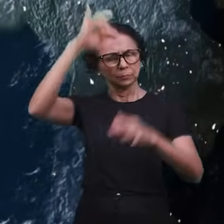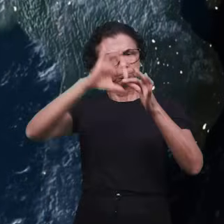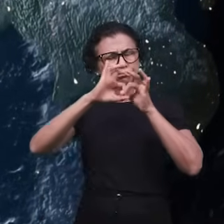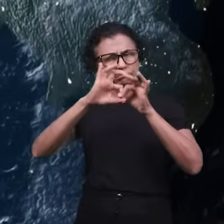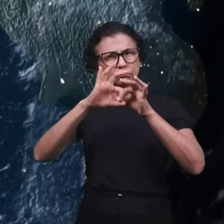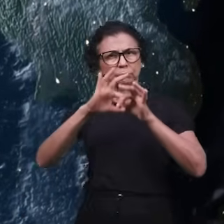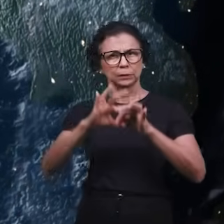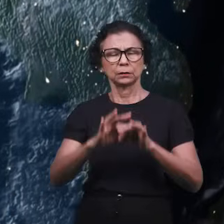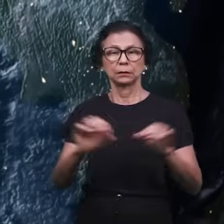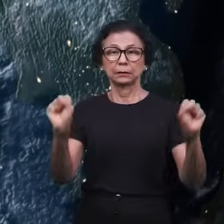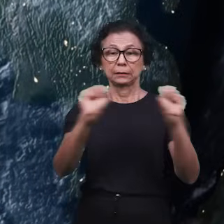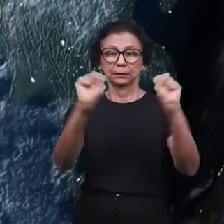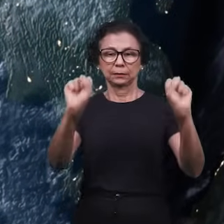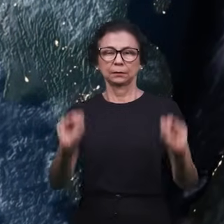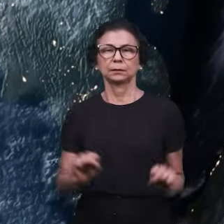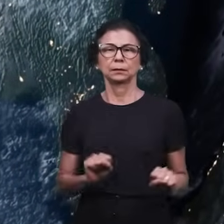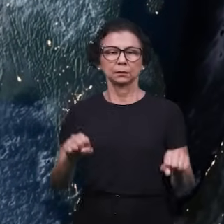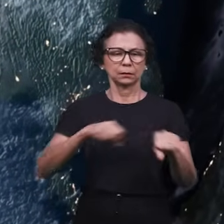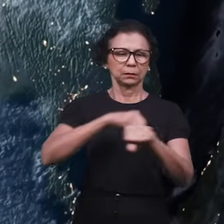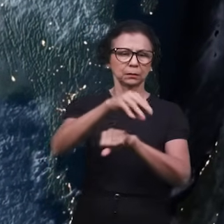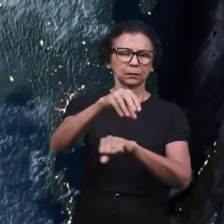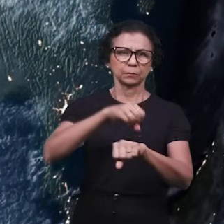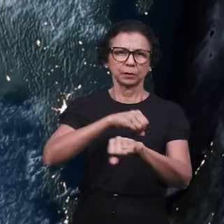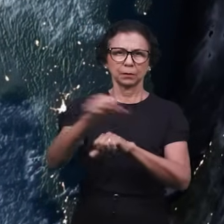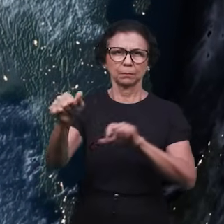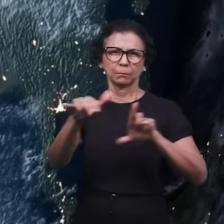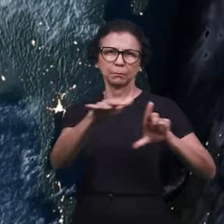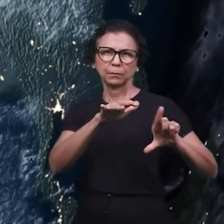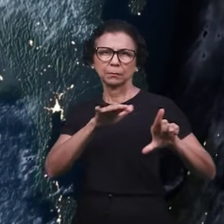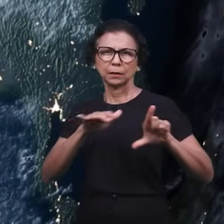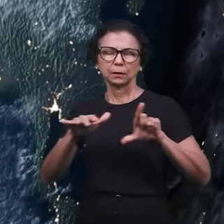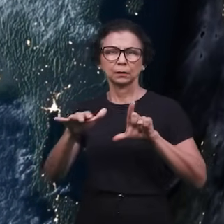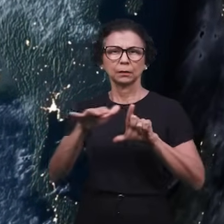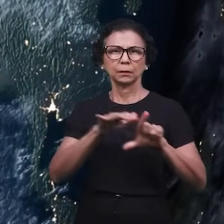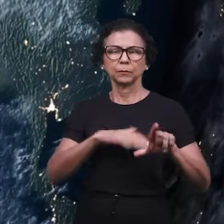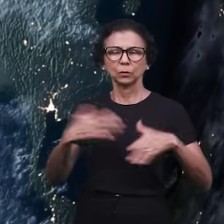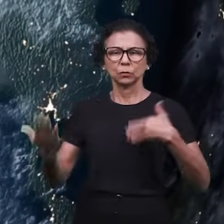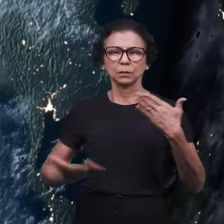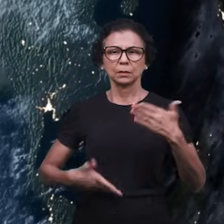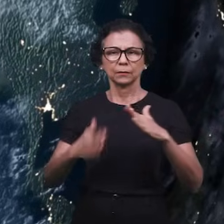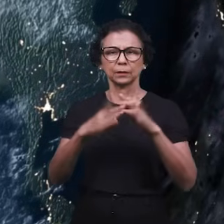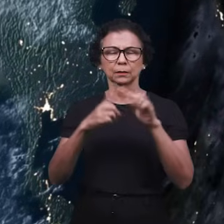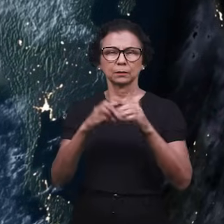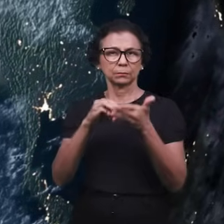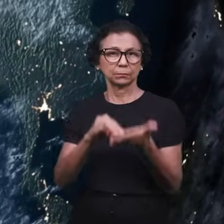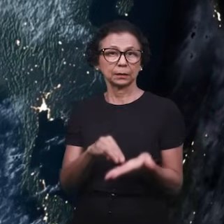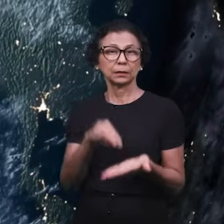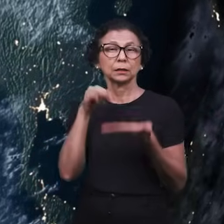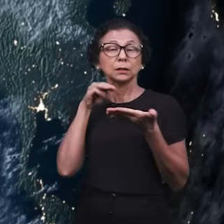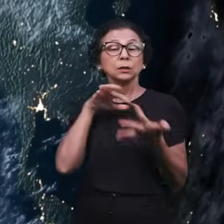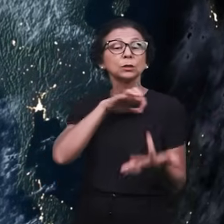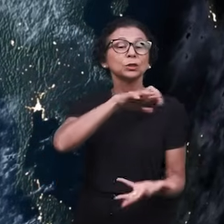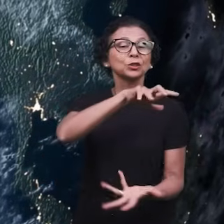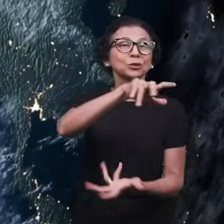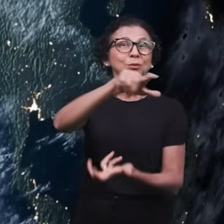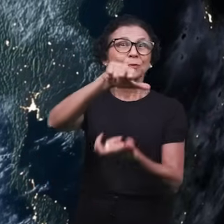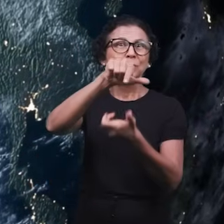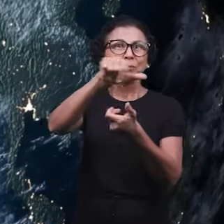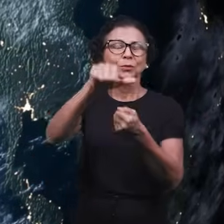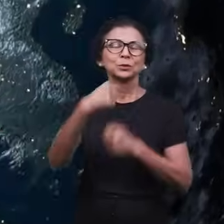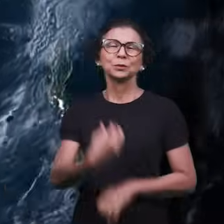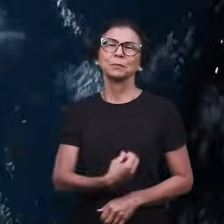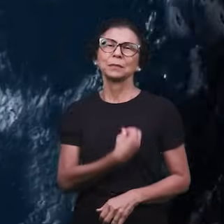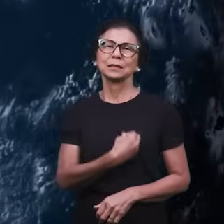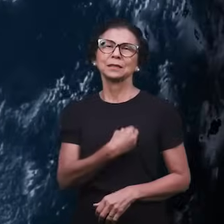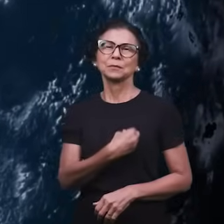espírito. Através do sistema de transmissão multiplataformas, os membros da Igreja Cristã Maranata de todo o